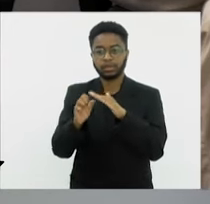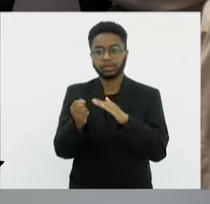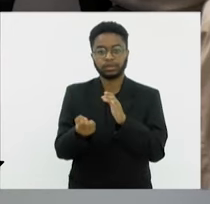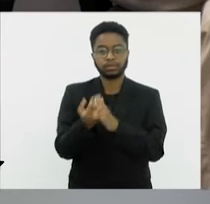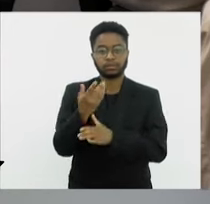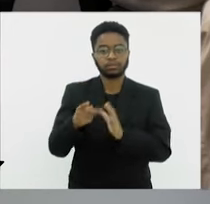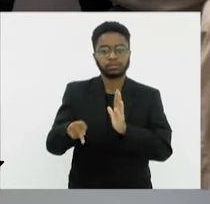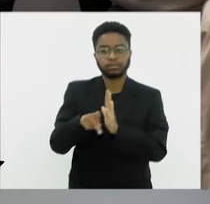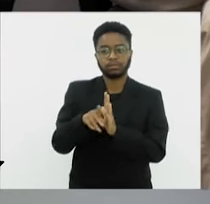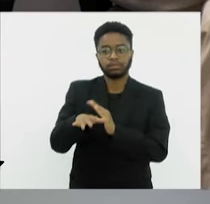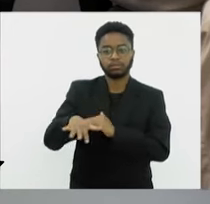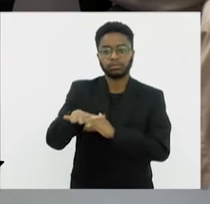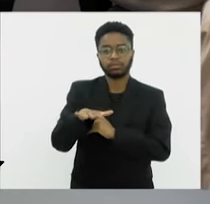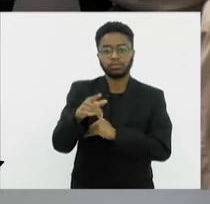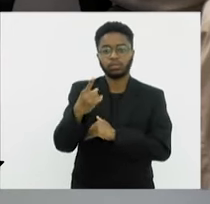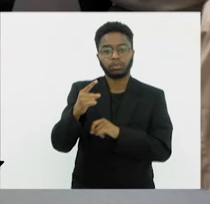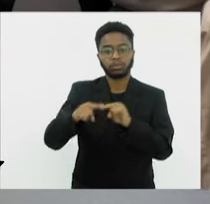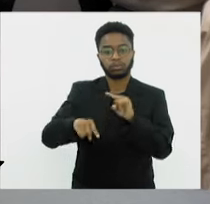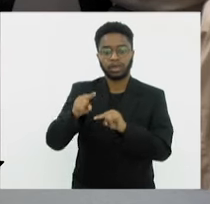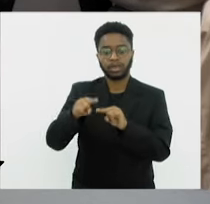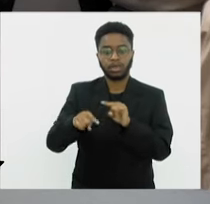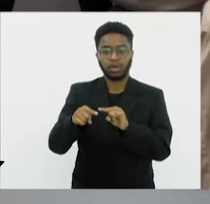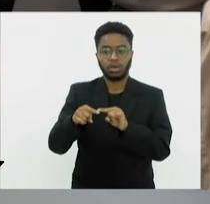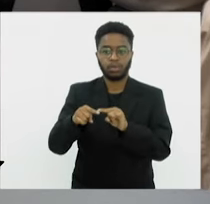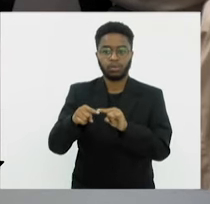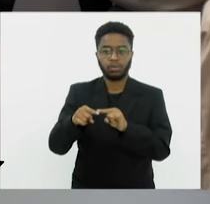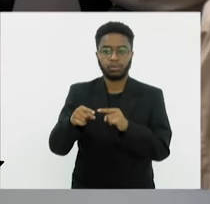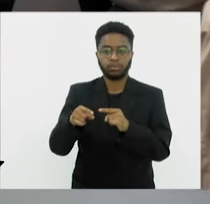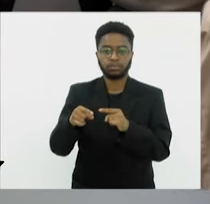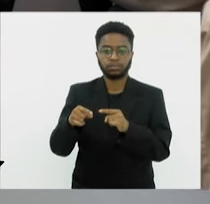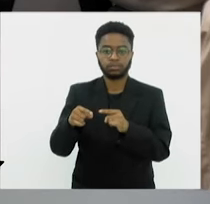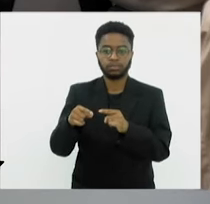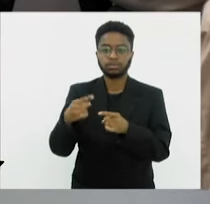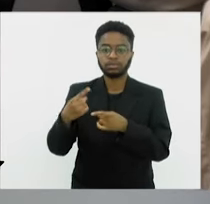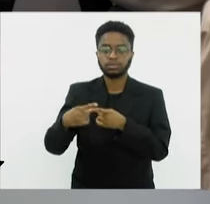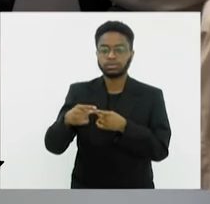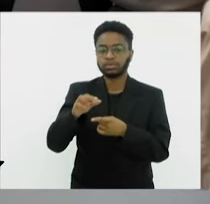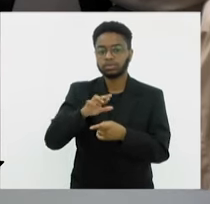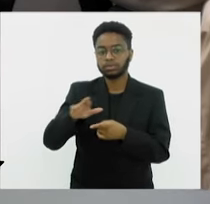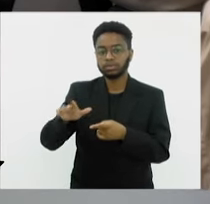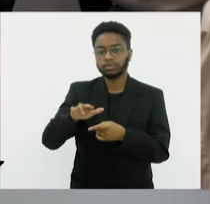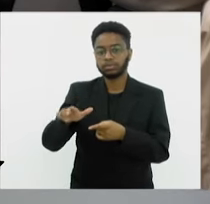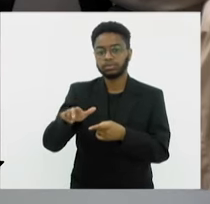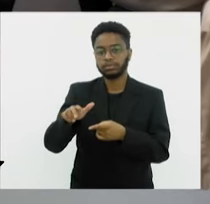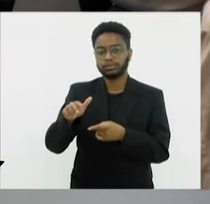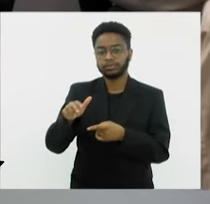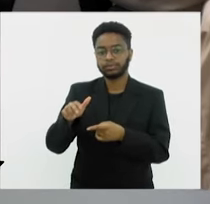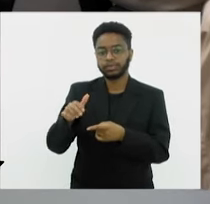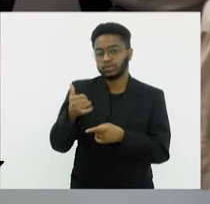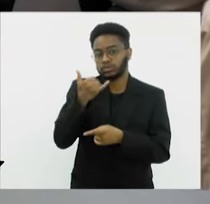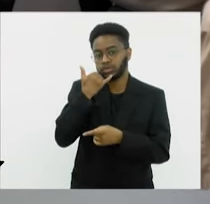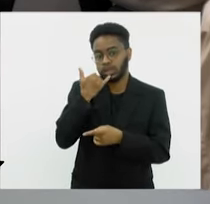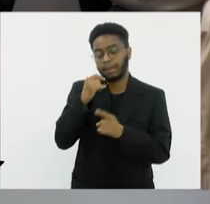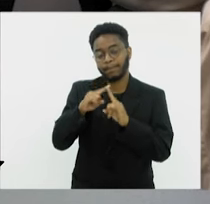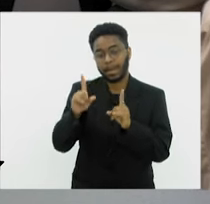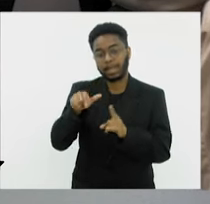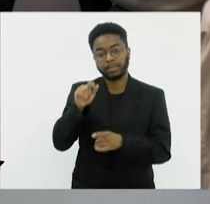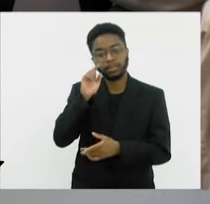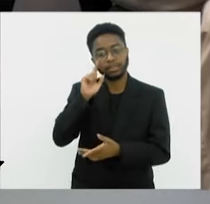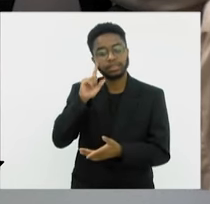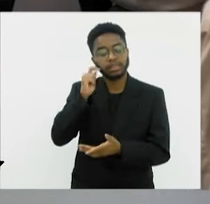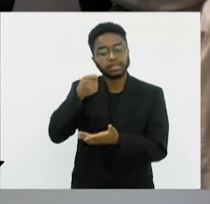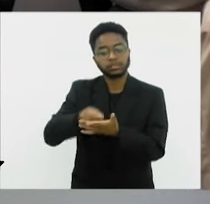de mercado no que diz respeito a um acessório, que não é o equipamento eletrônico em si. E essa decisão foi importante